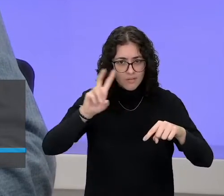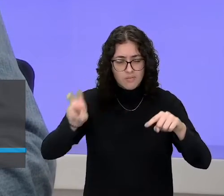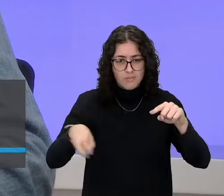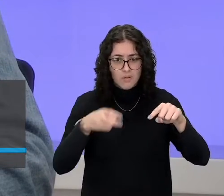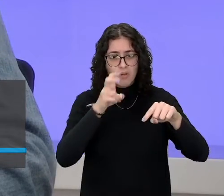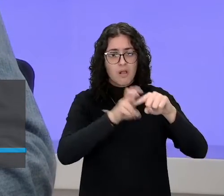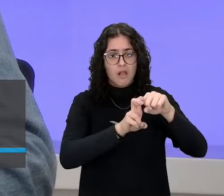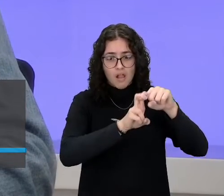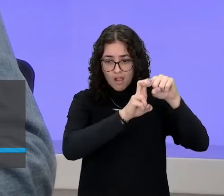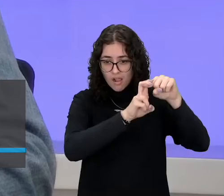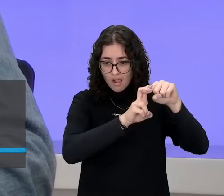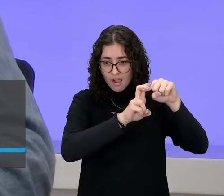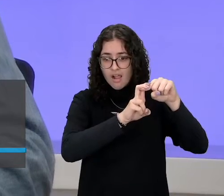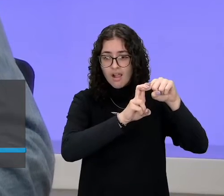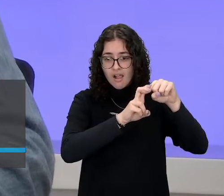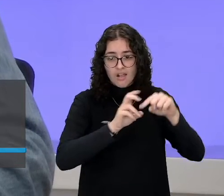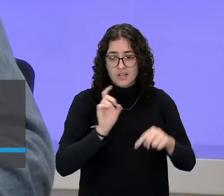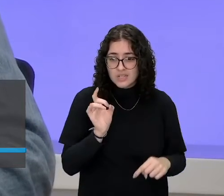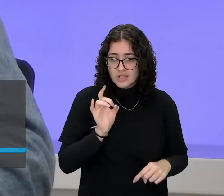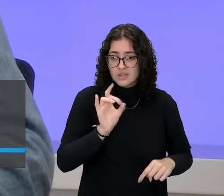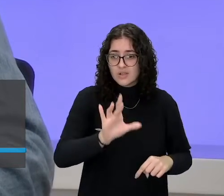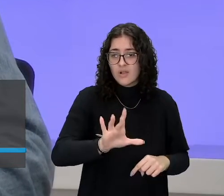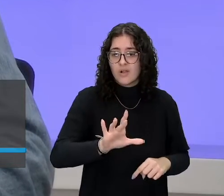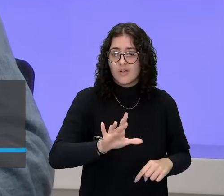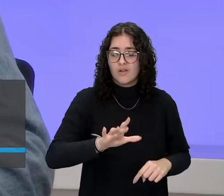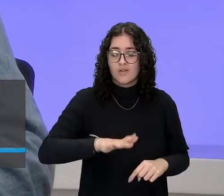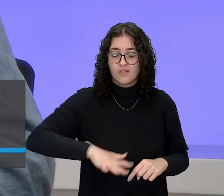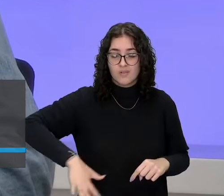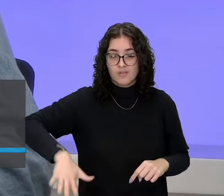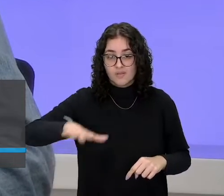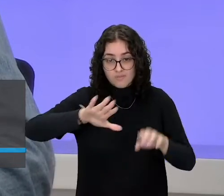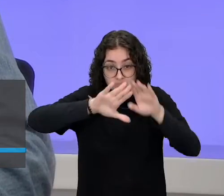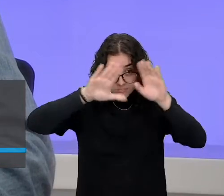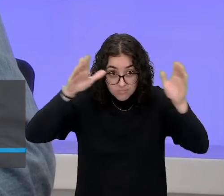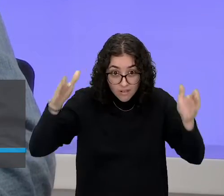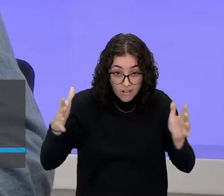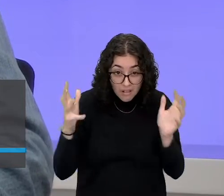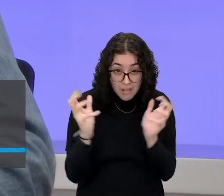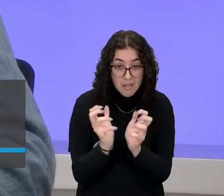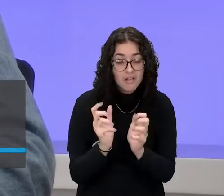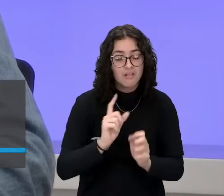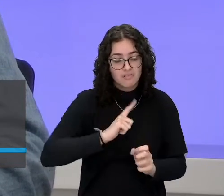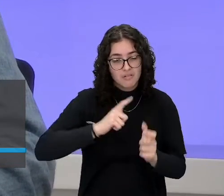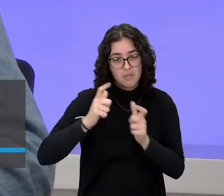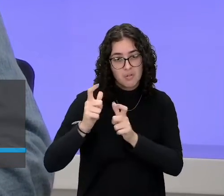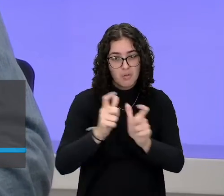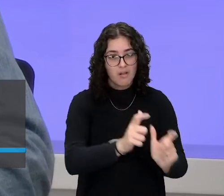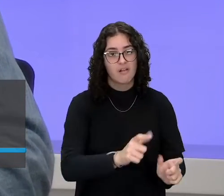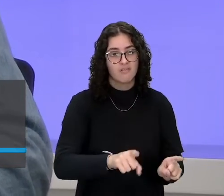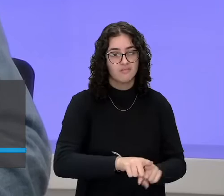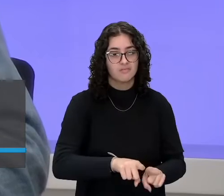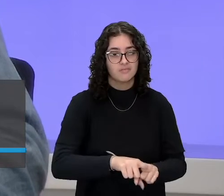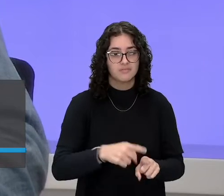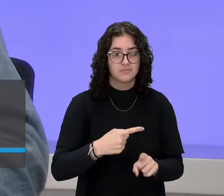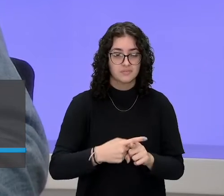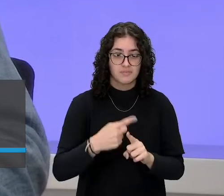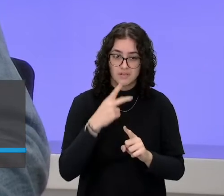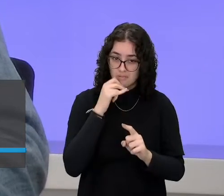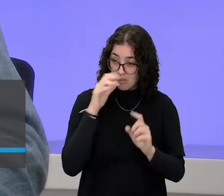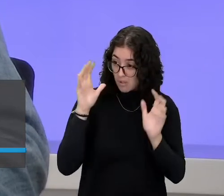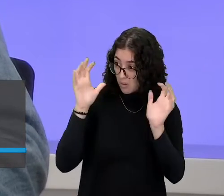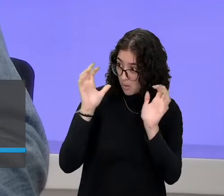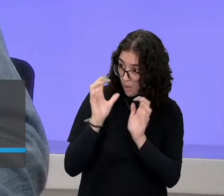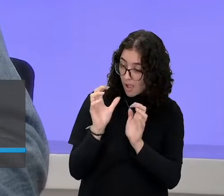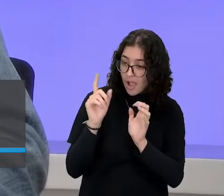morcegos também, gente. Então, não é só nas cavernas que vão ter morcegos. Em outros lugares também. Talvez por ser mais escuros,